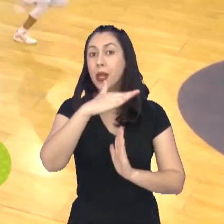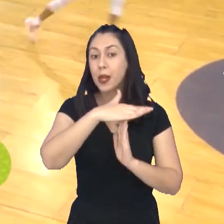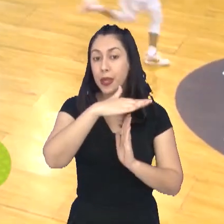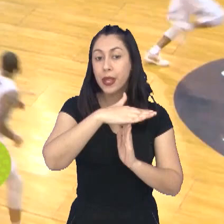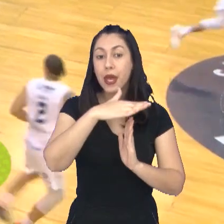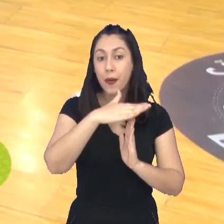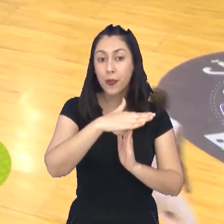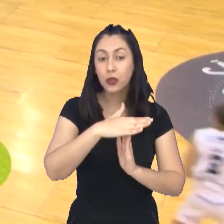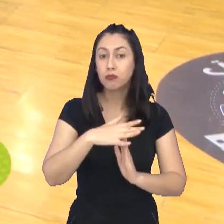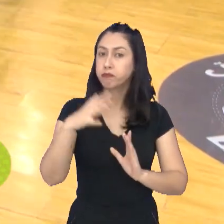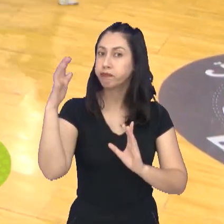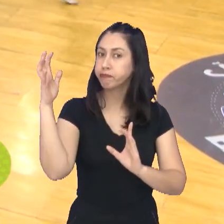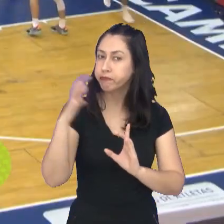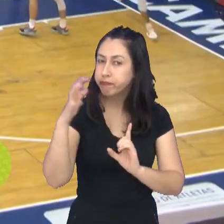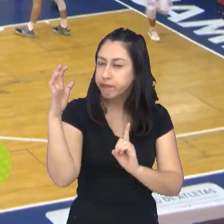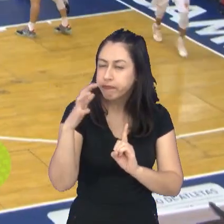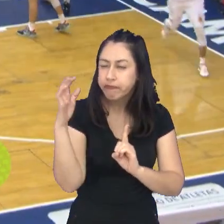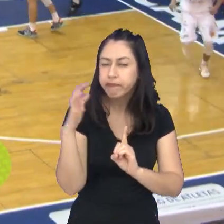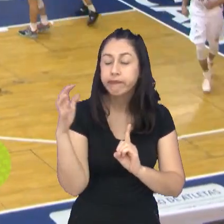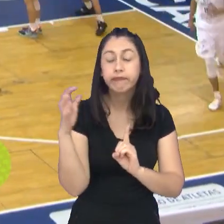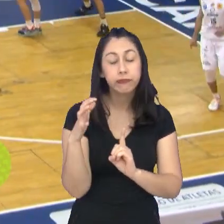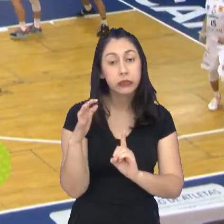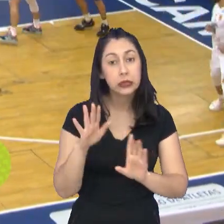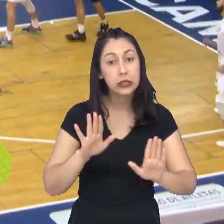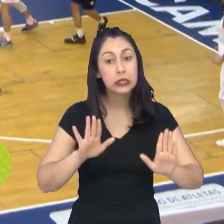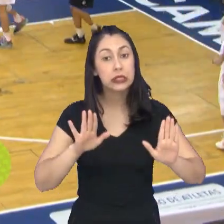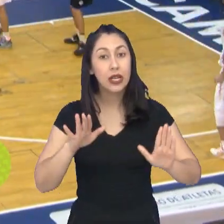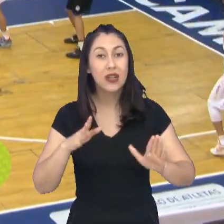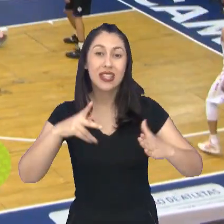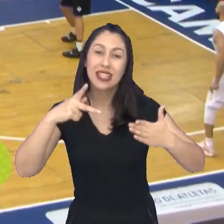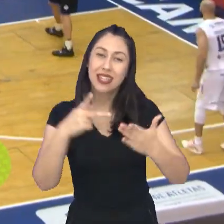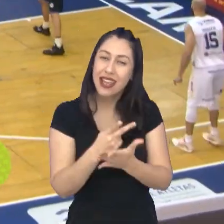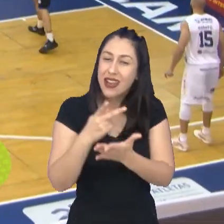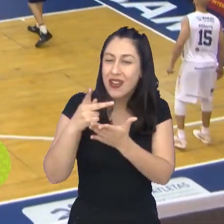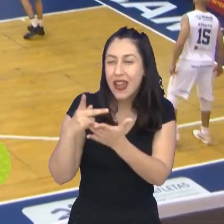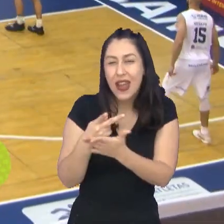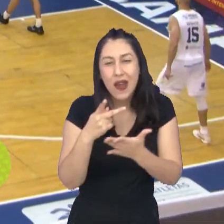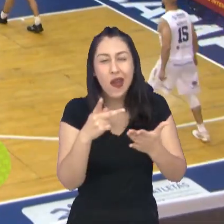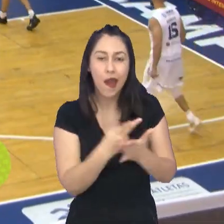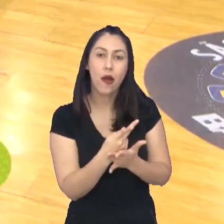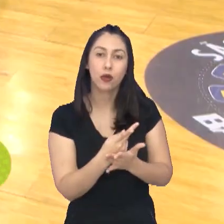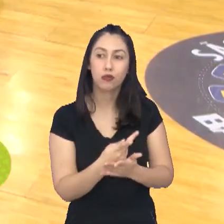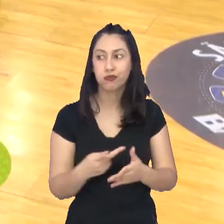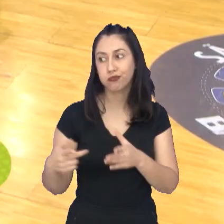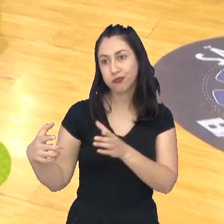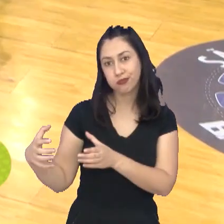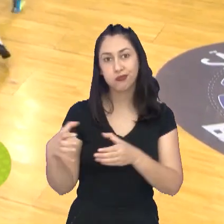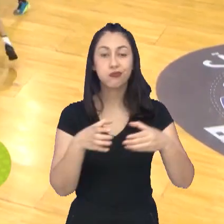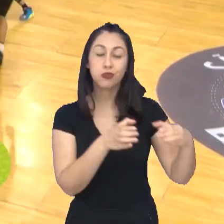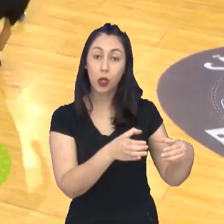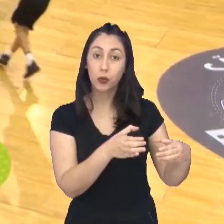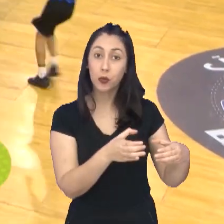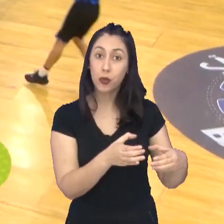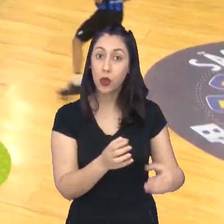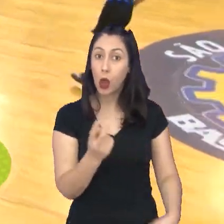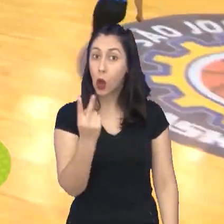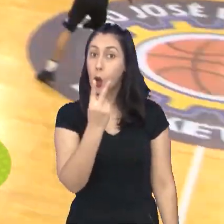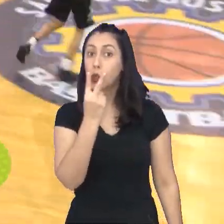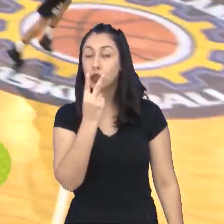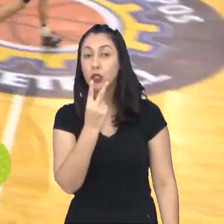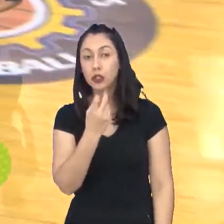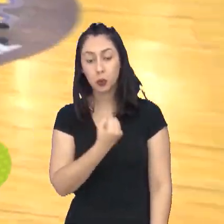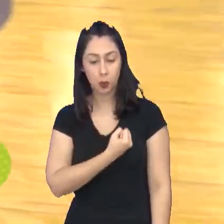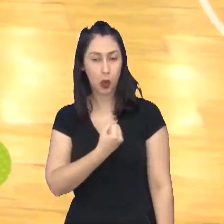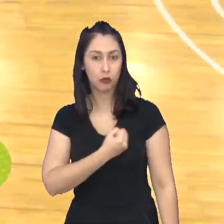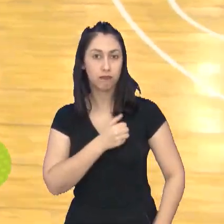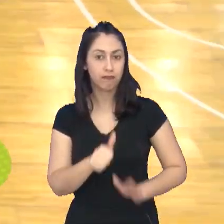pela forte pressão na defesa, o que provocou erros seguidos de ambas as equipes. Os 2 primeiros pontos do